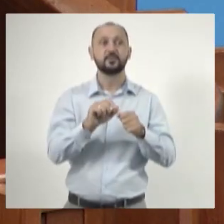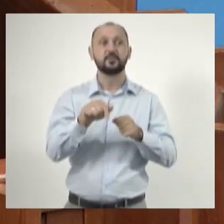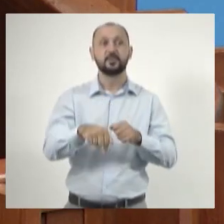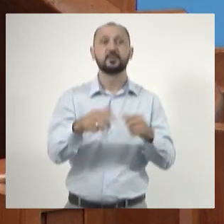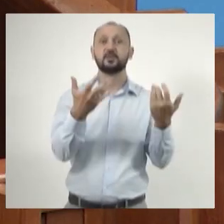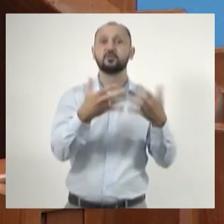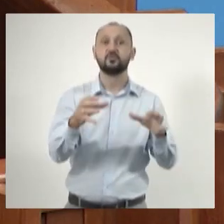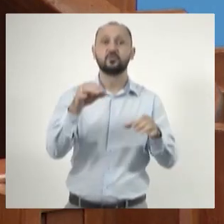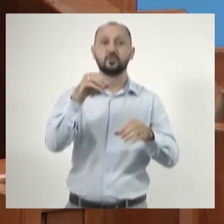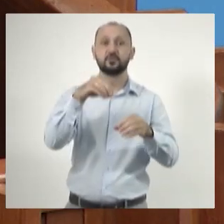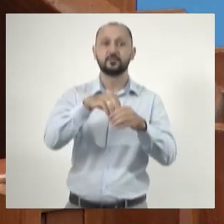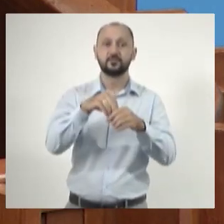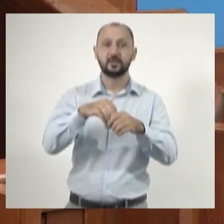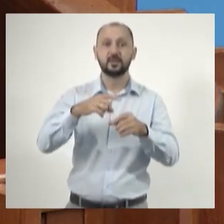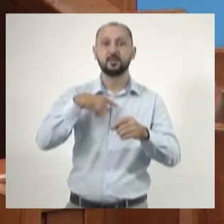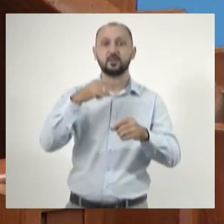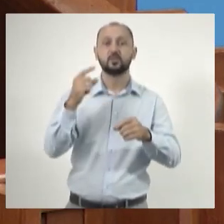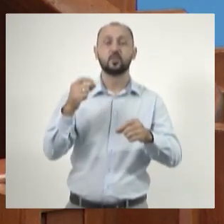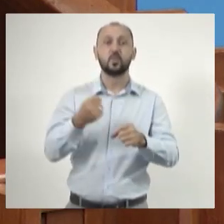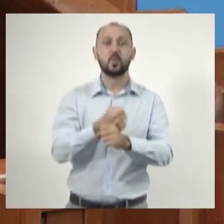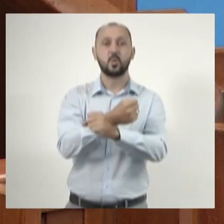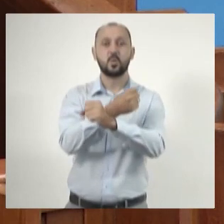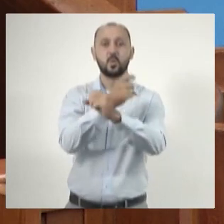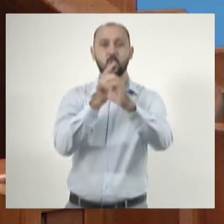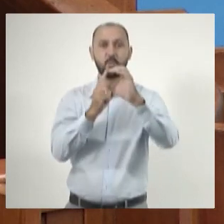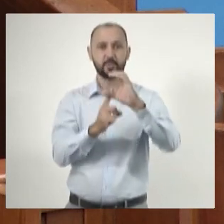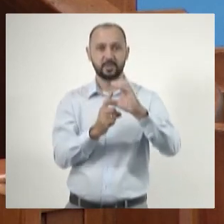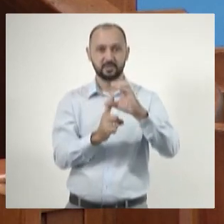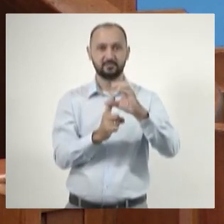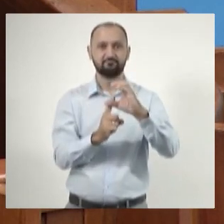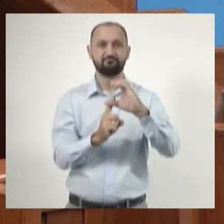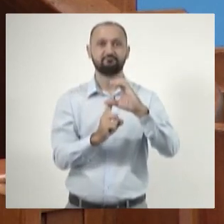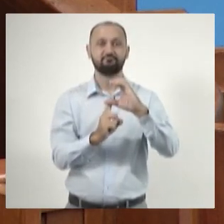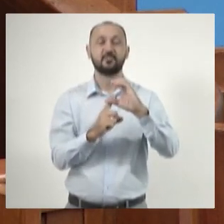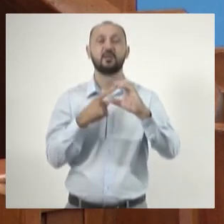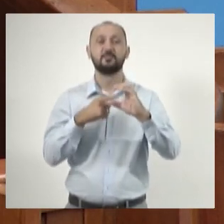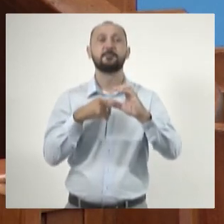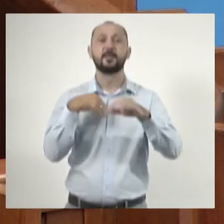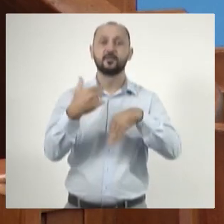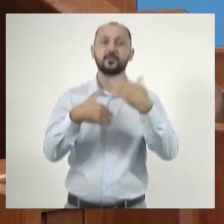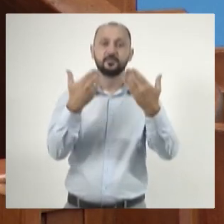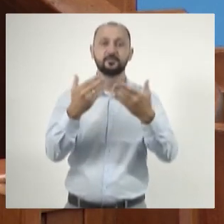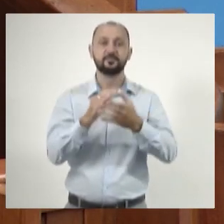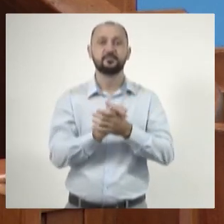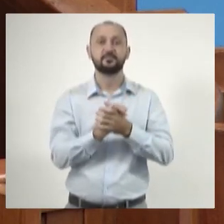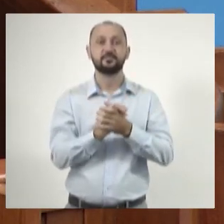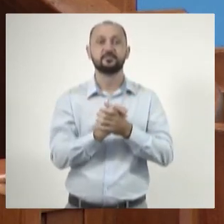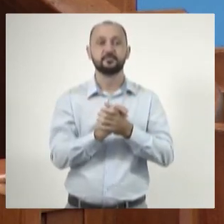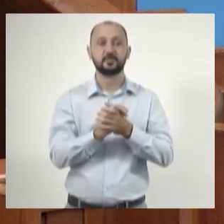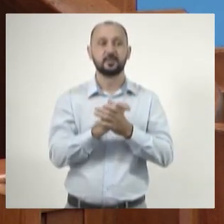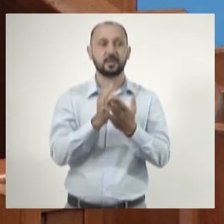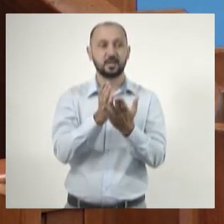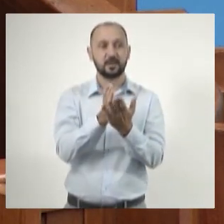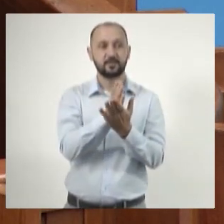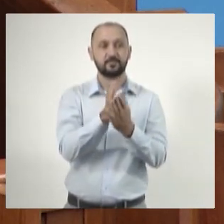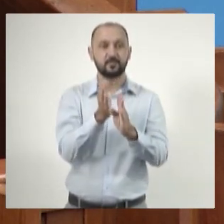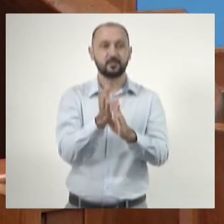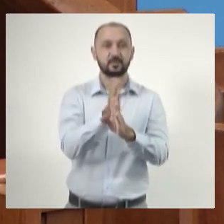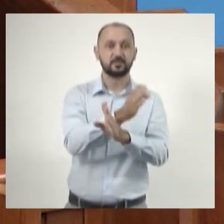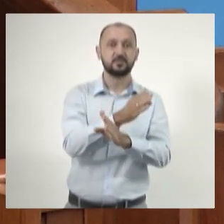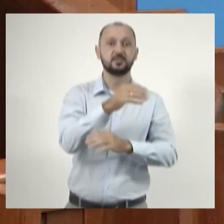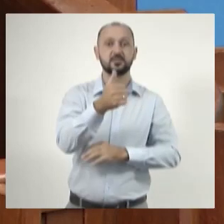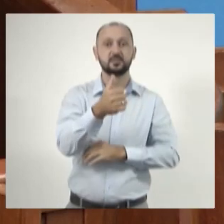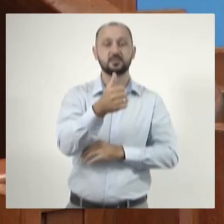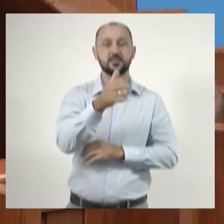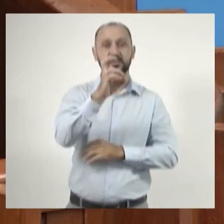não fosse implantado o regime comunista. Então, houve um avanço e a faixa de fronteira aumentou para